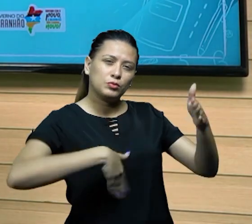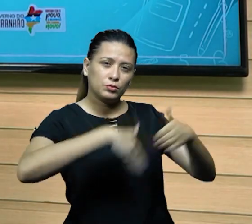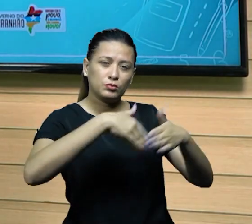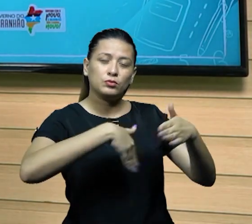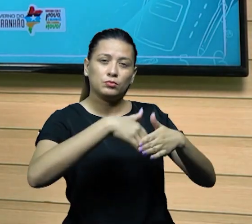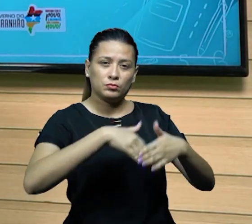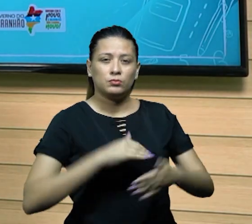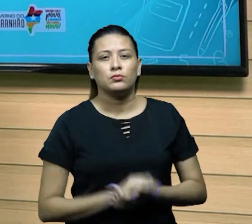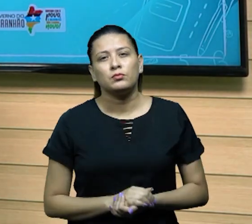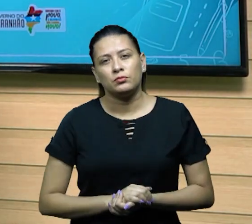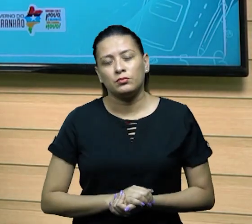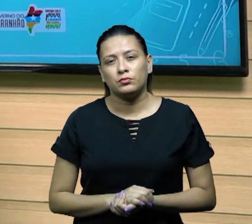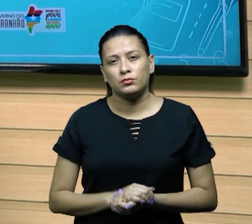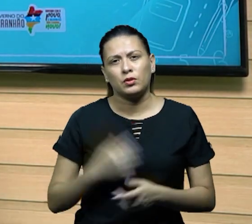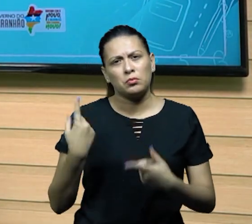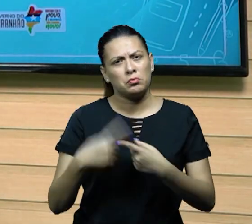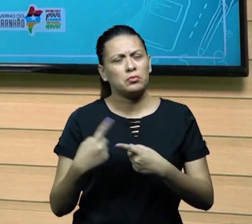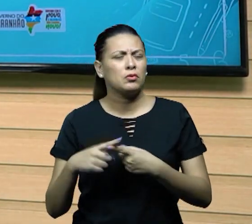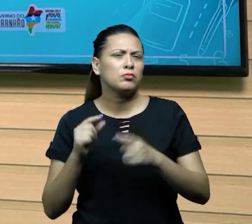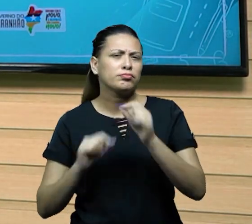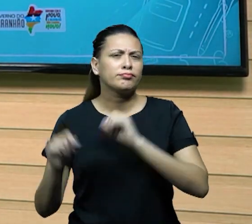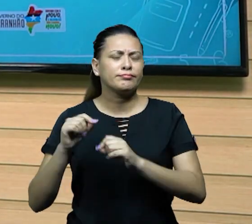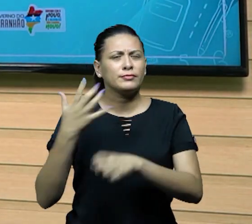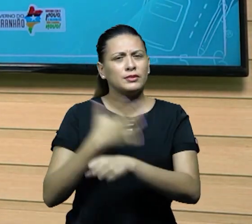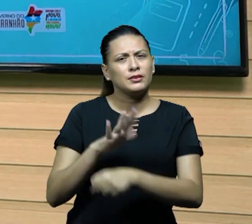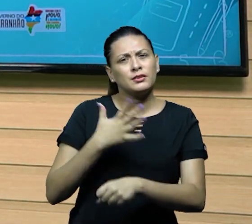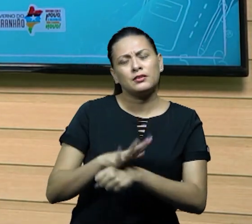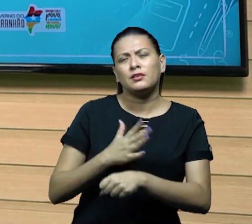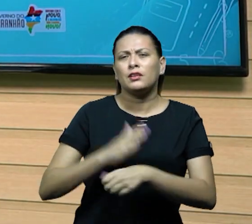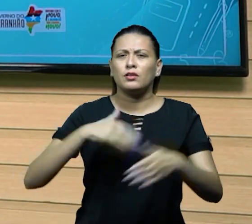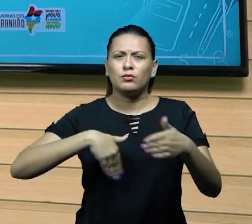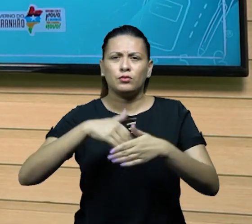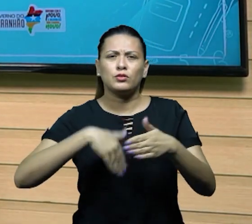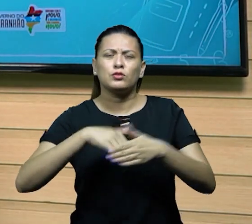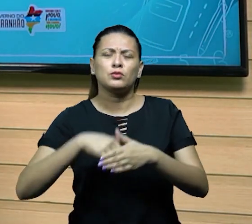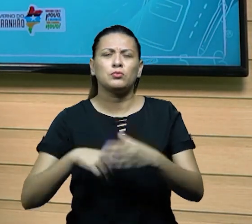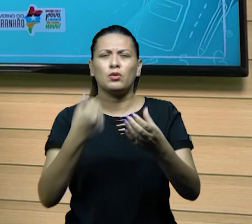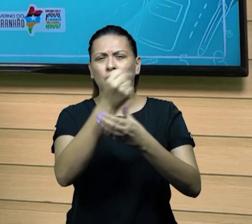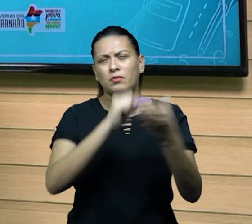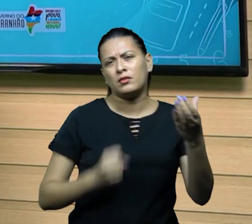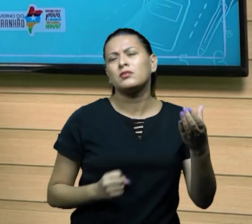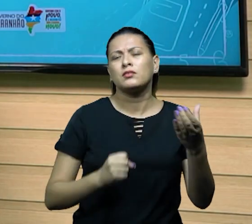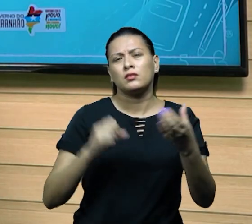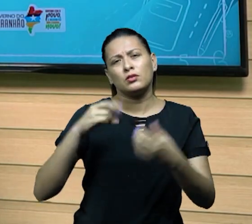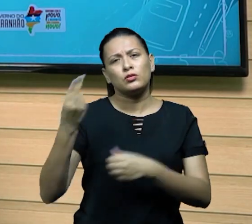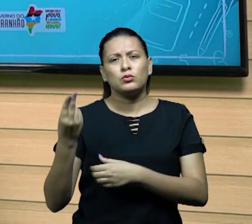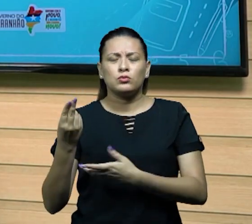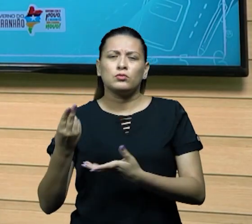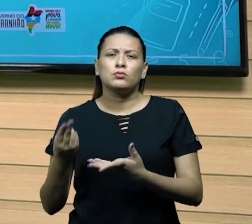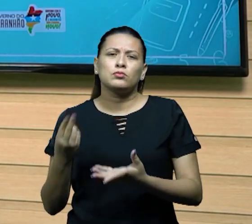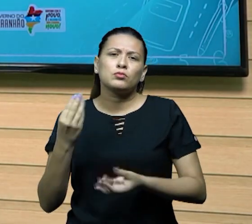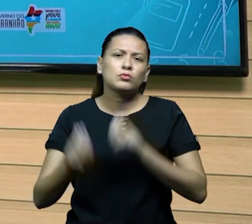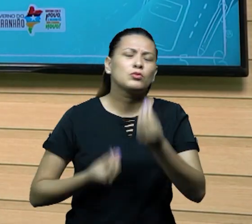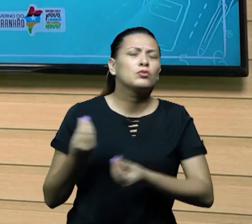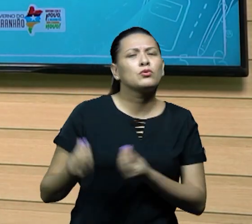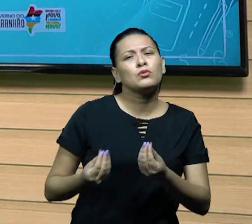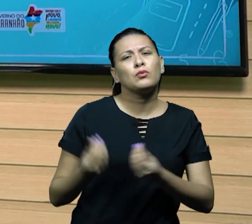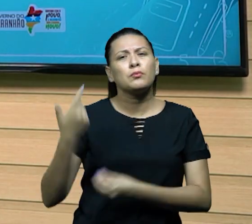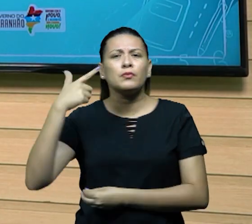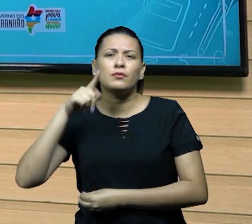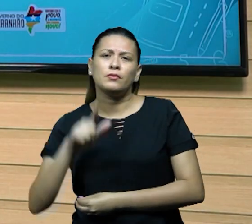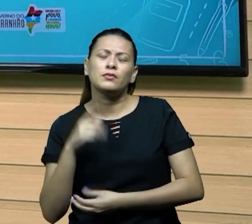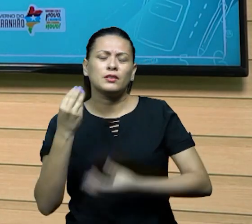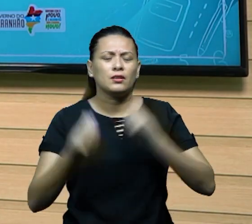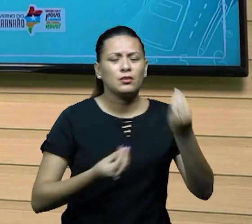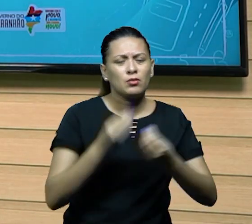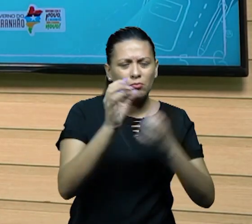para a gente poder pegar a ilustração. Por que se treina num time de futebol, num time de basquete, num time de vôlei? Para se ganhar uma partida. Bora ver a melhor